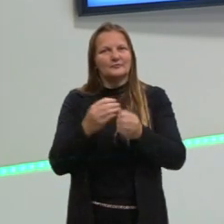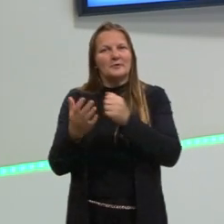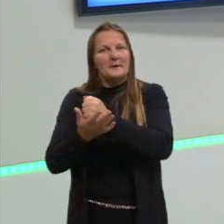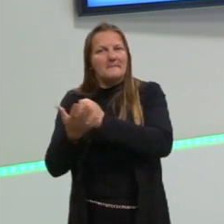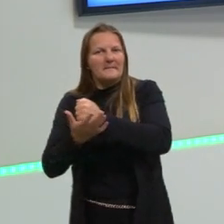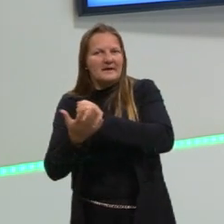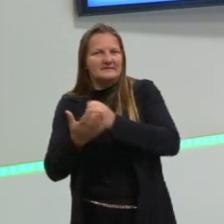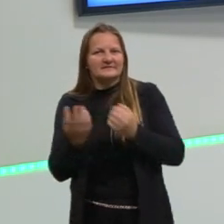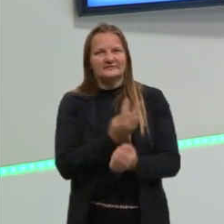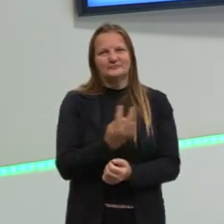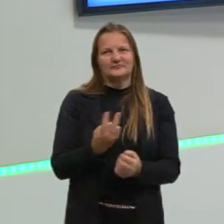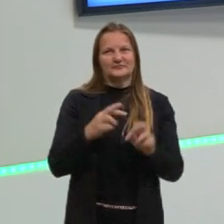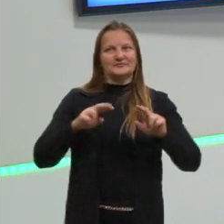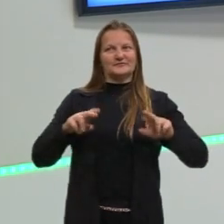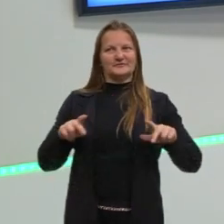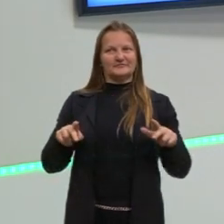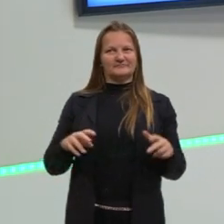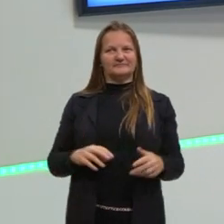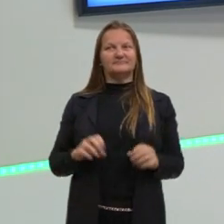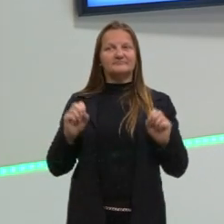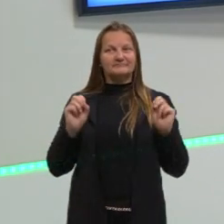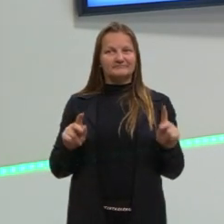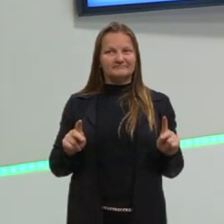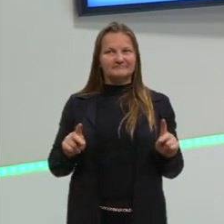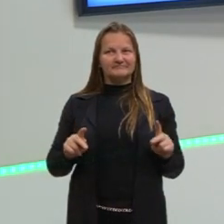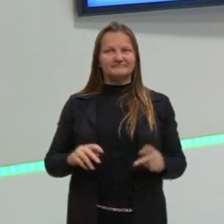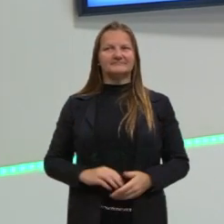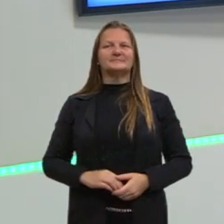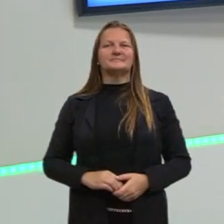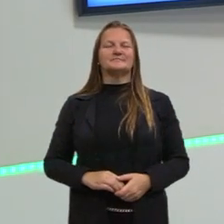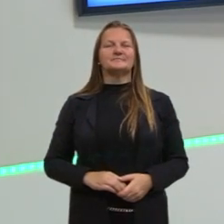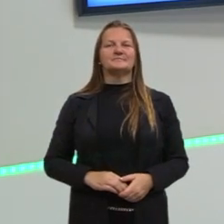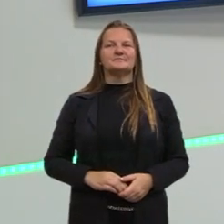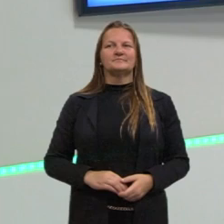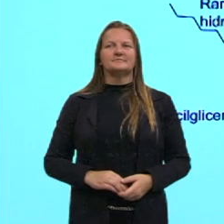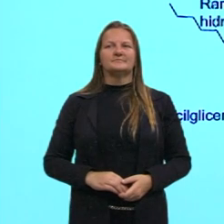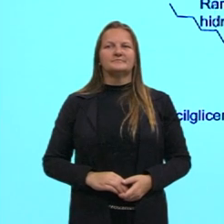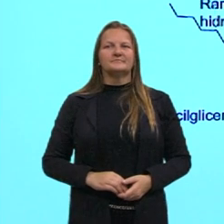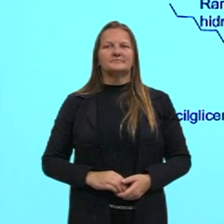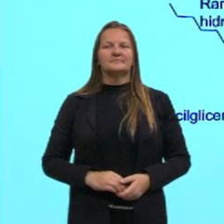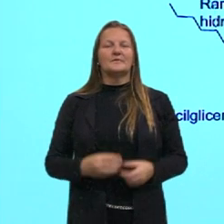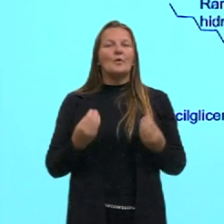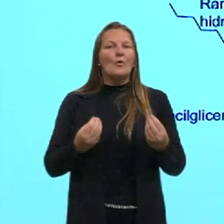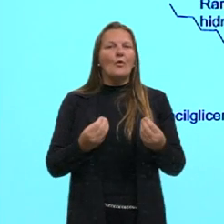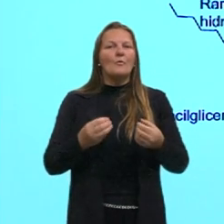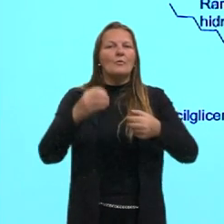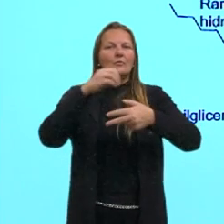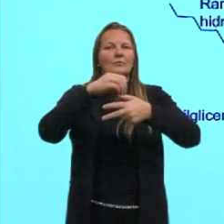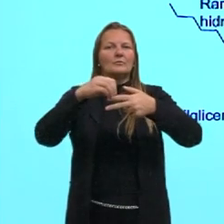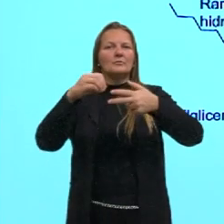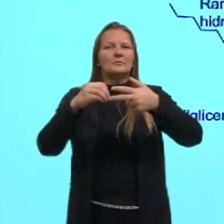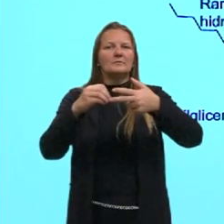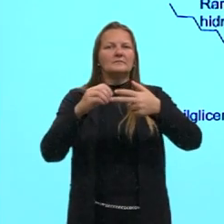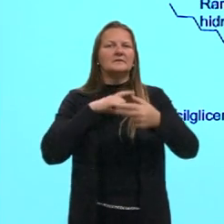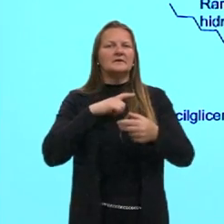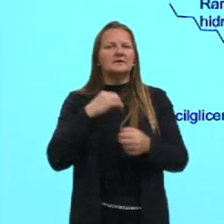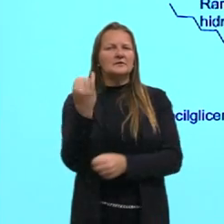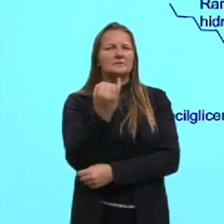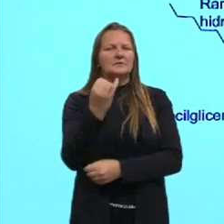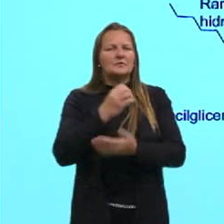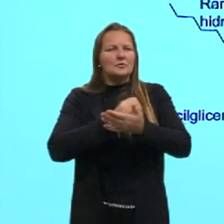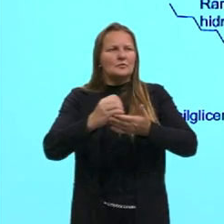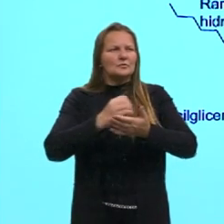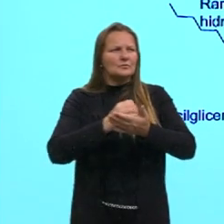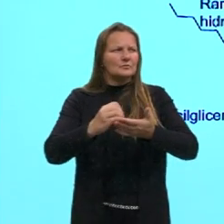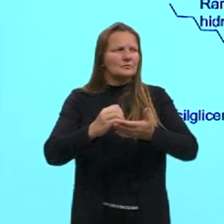e das bases Ok então só para a gente entender como que é cobrada essas questões de química orgânica